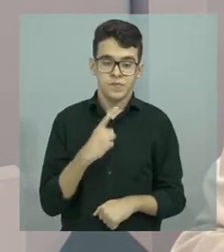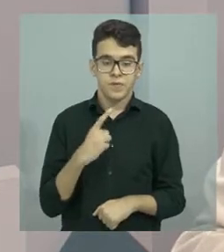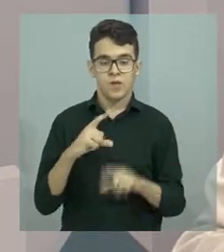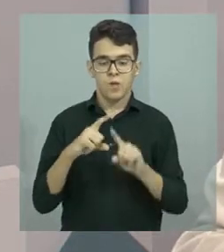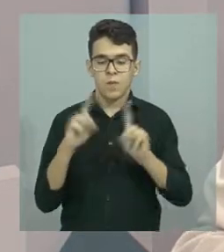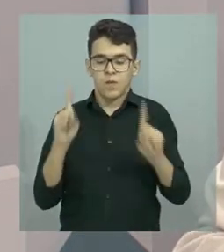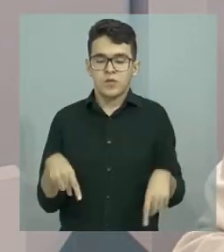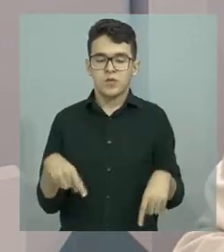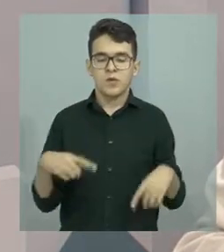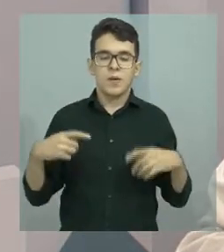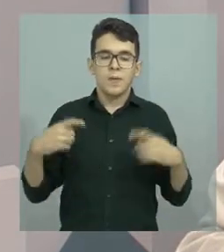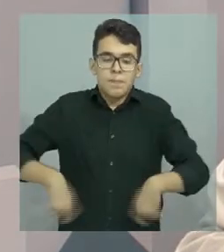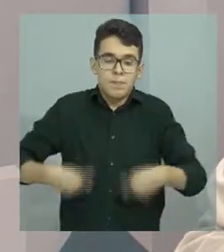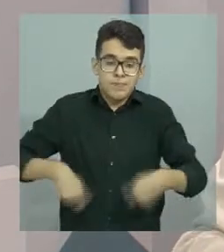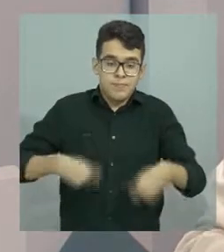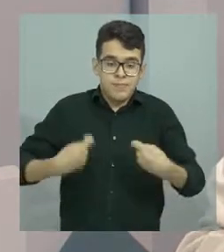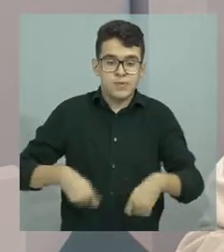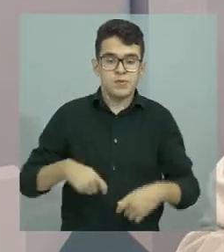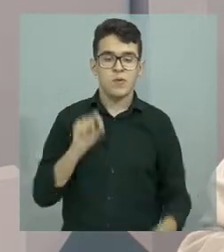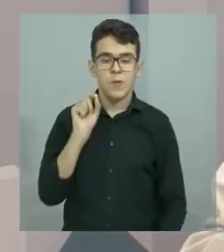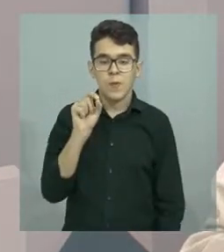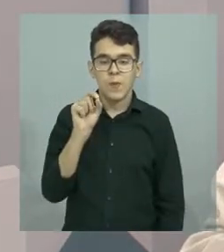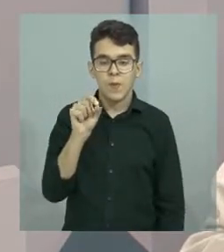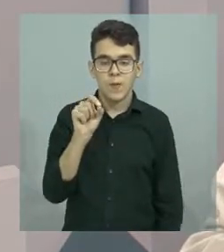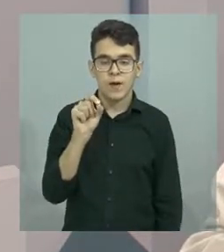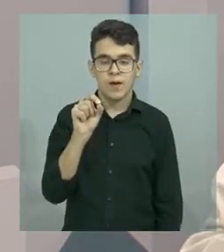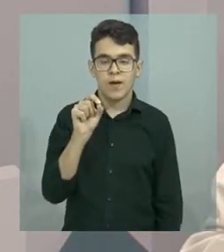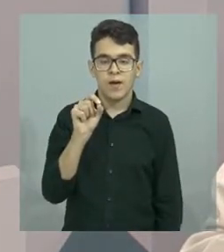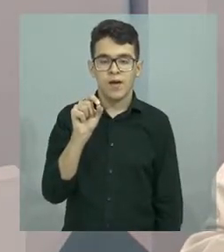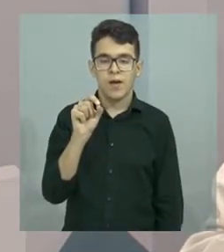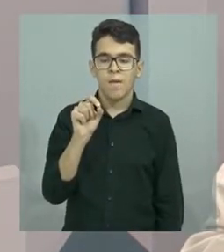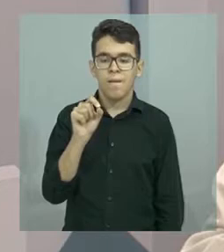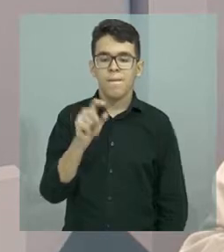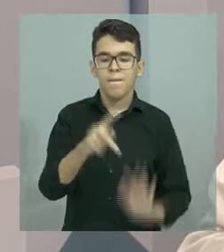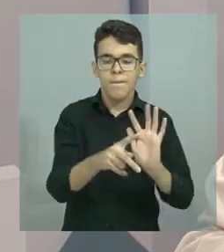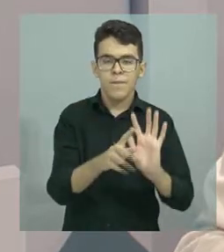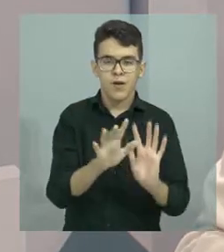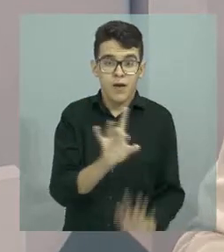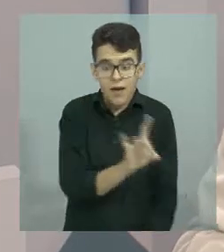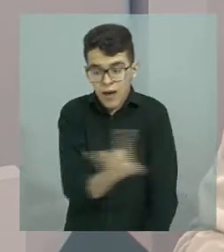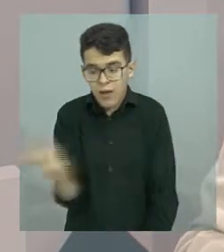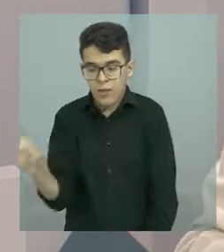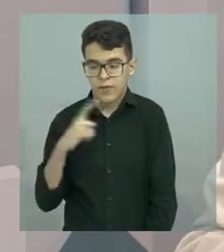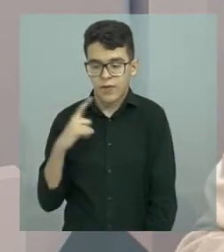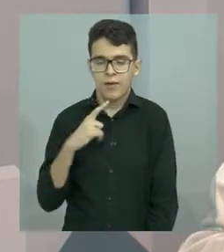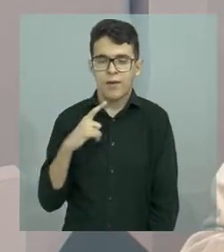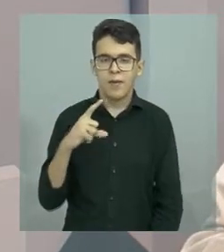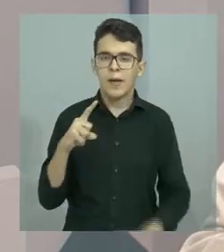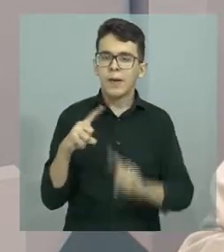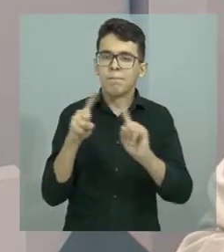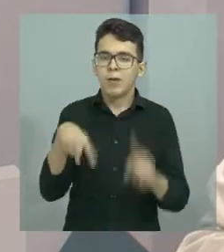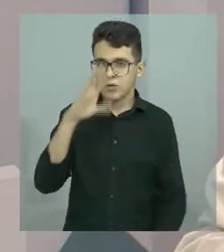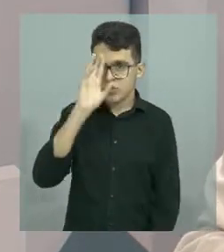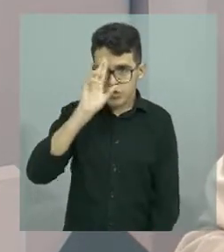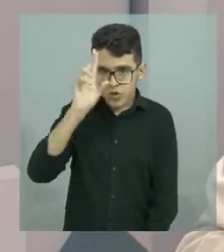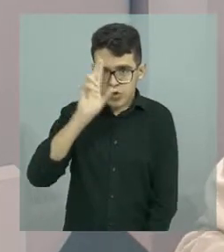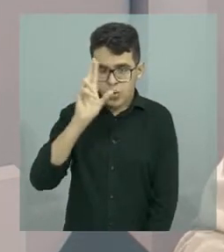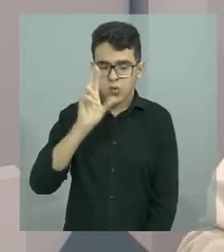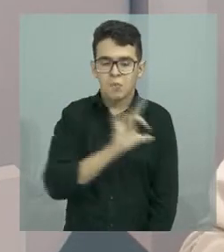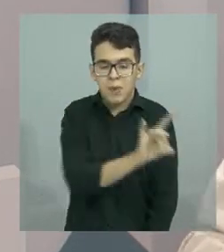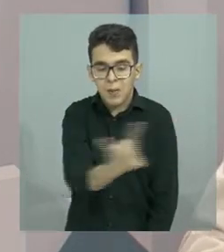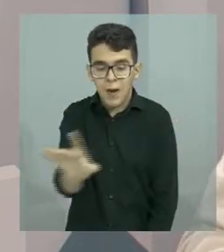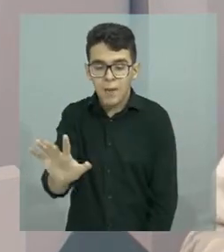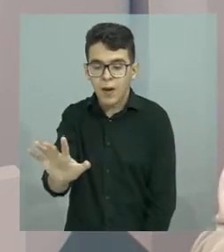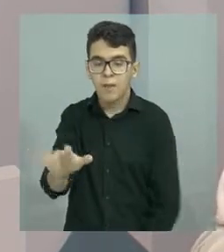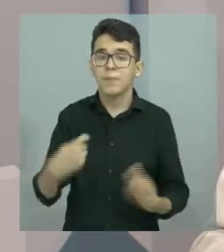estar alinhados também aos planos diretores dos municípios, né? Essa lei federal também, ela está